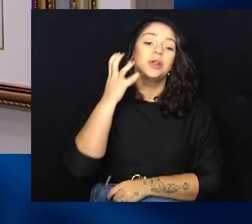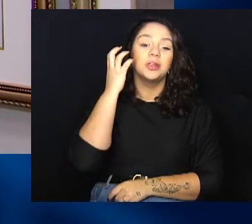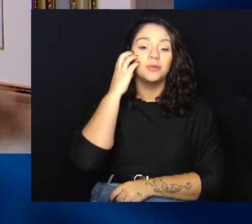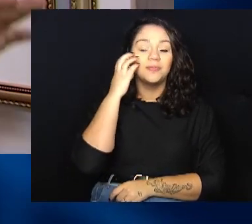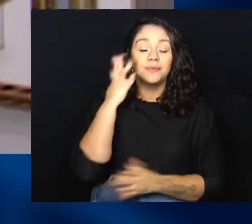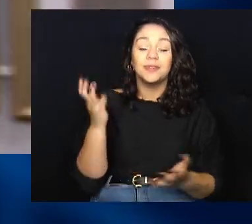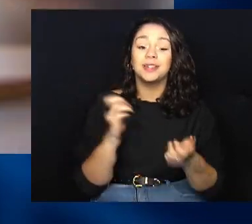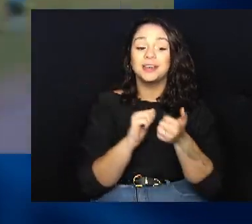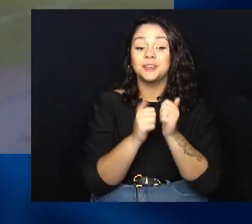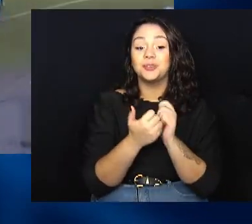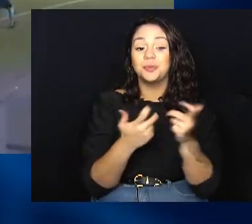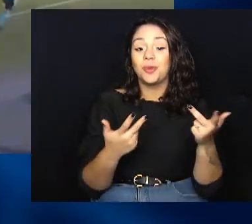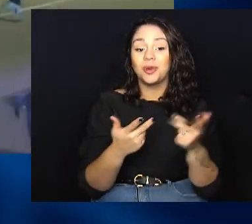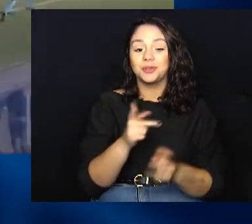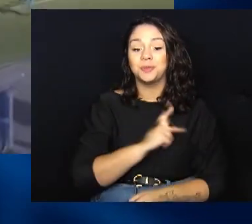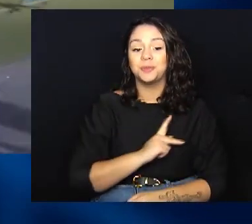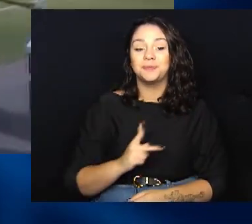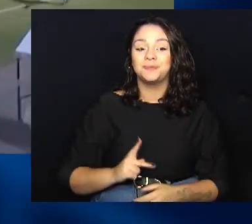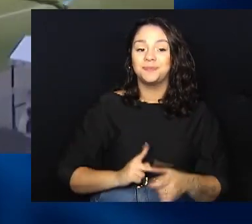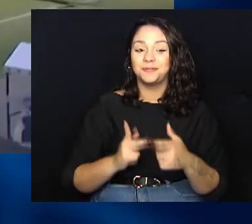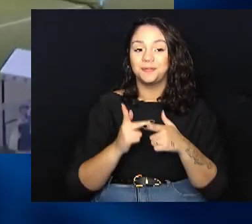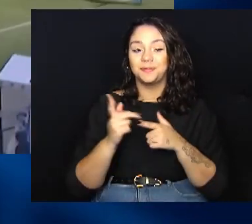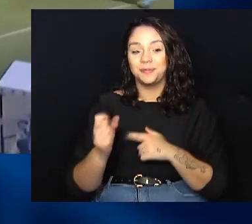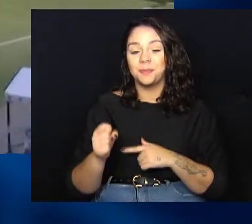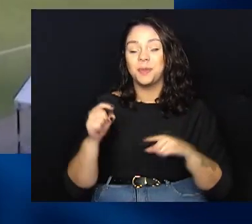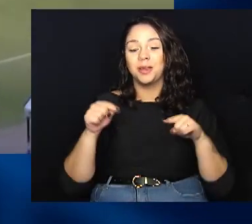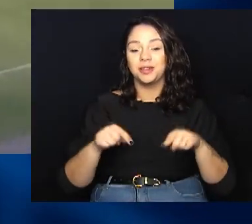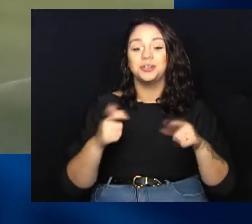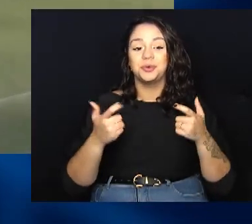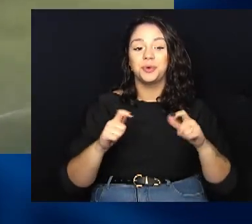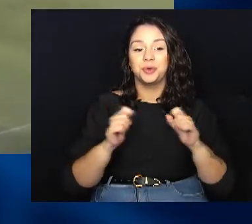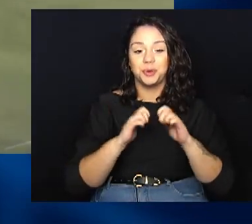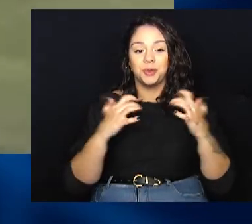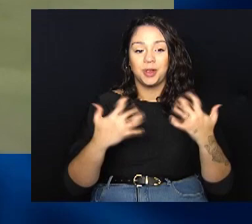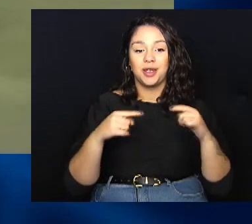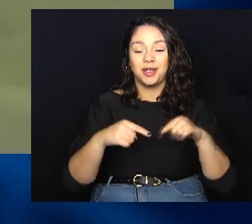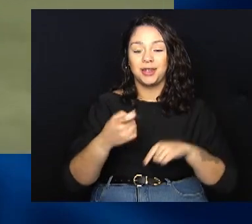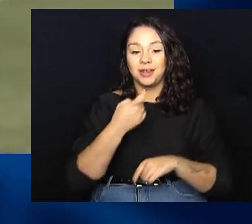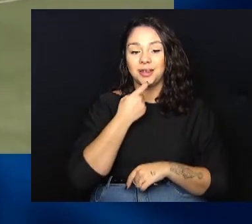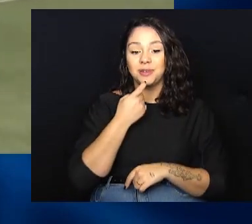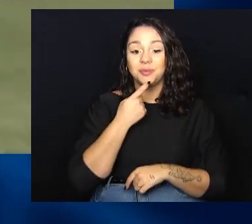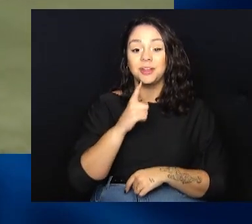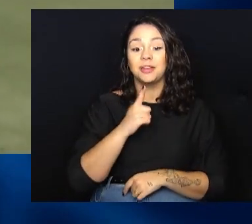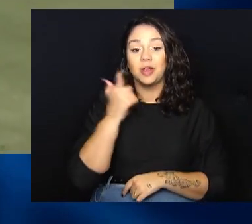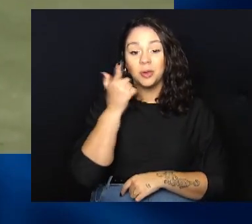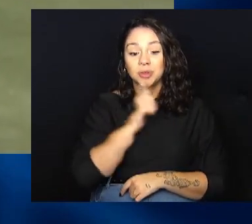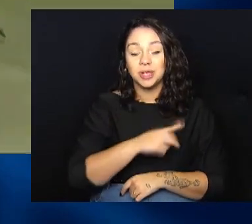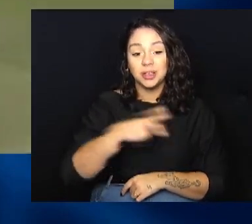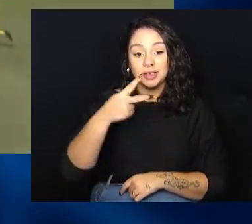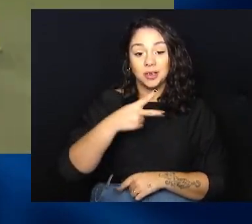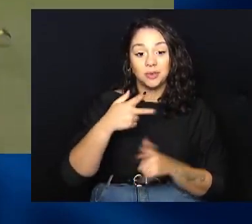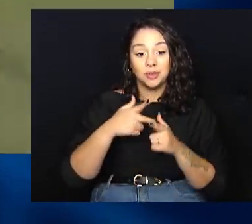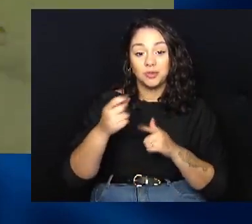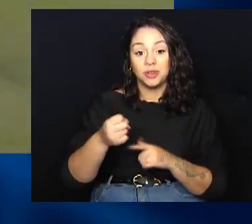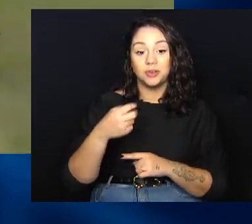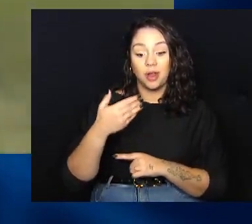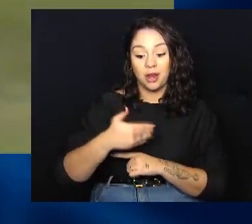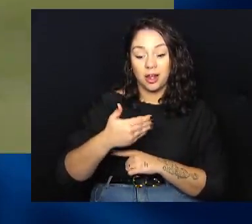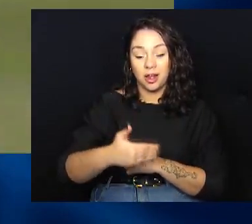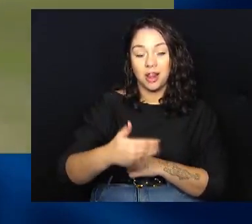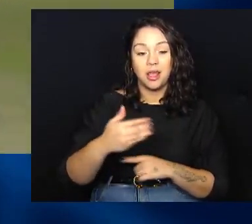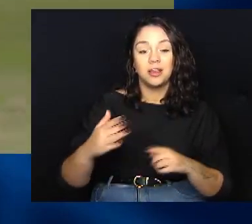vereador e gordiego e no esporte Ponte Preta vence novorizontino no Moisés Lucarelli consegue